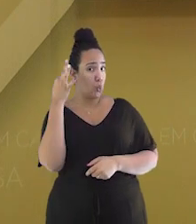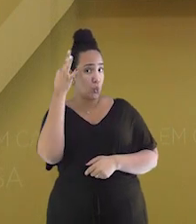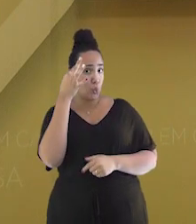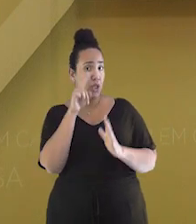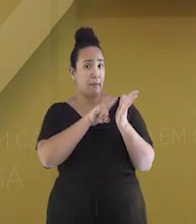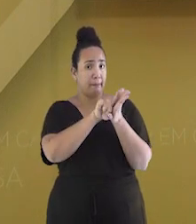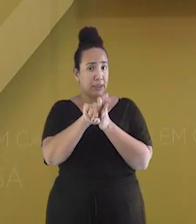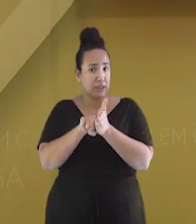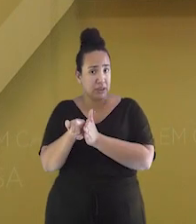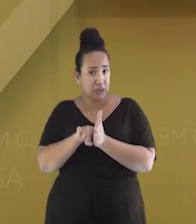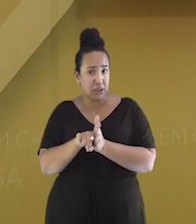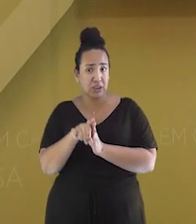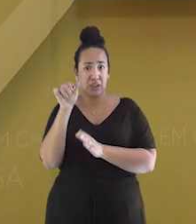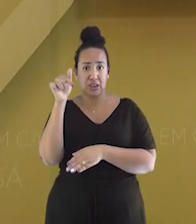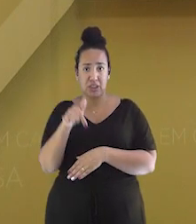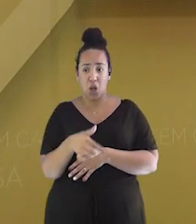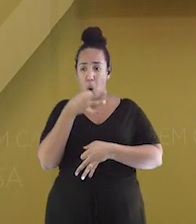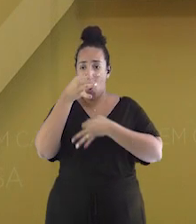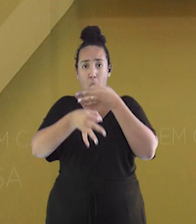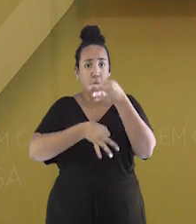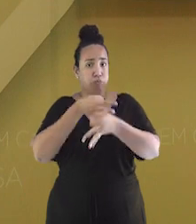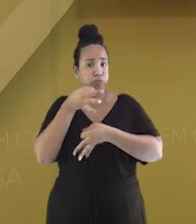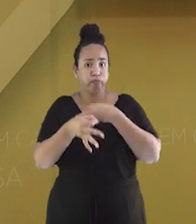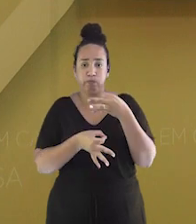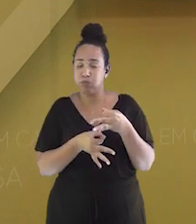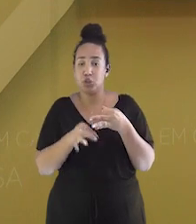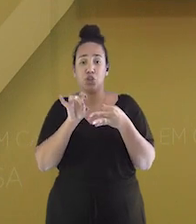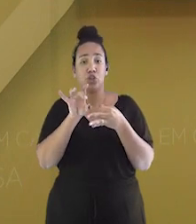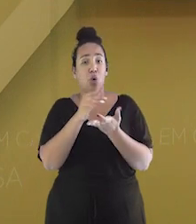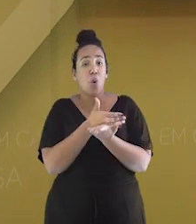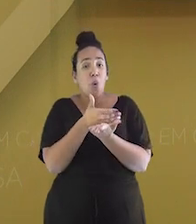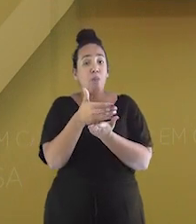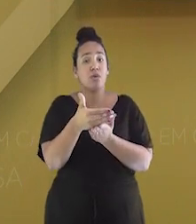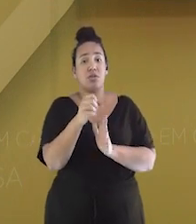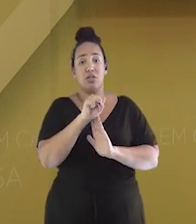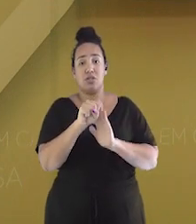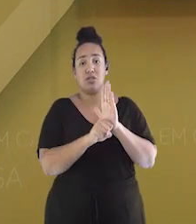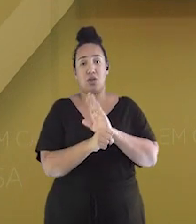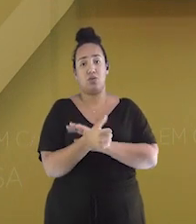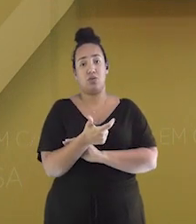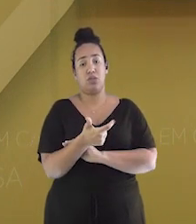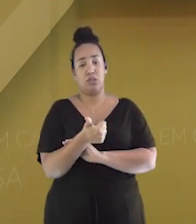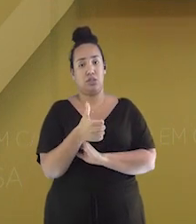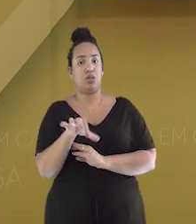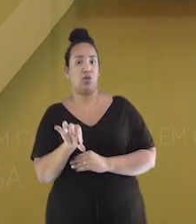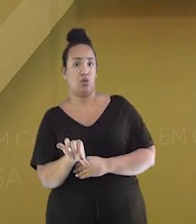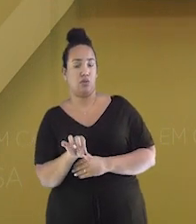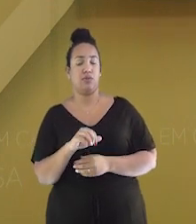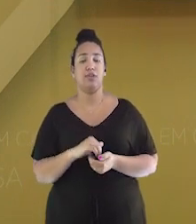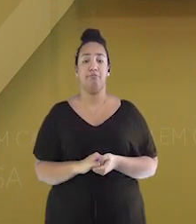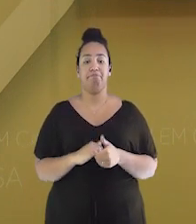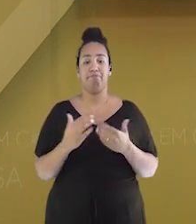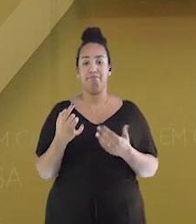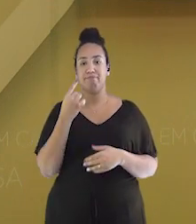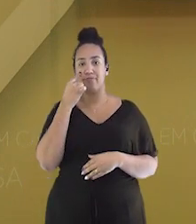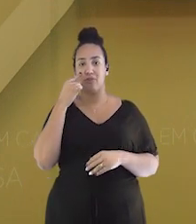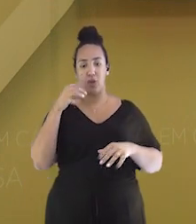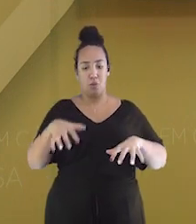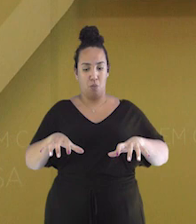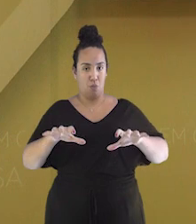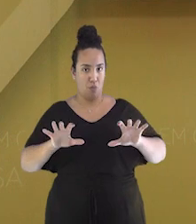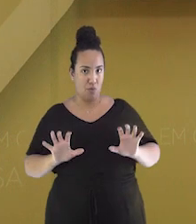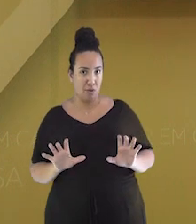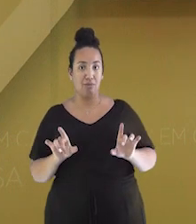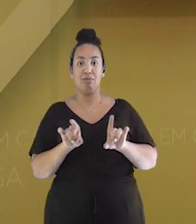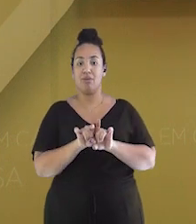para sustentar essa tese só viessem a ser levantadas lá no século XIX. Então aqui nós podemos ver que a monarquia e a igreja